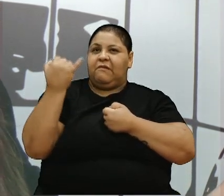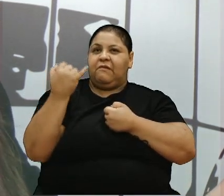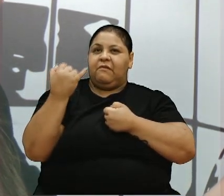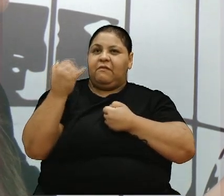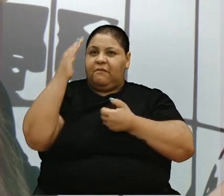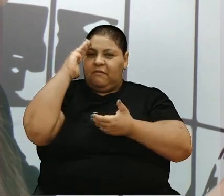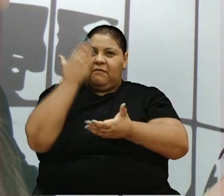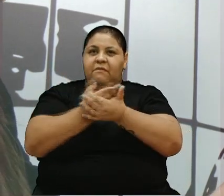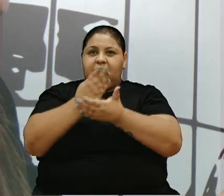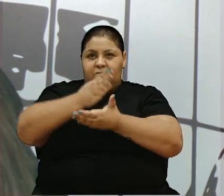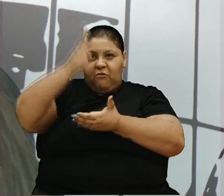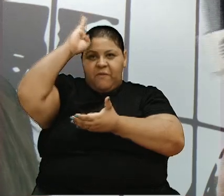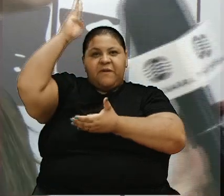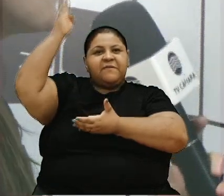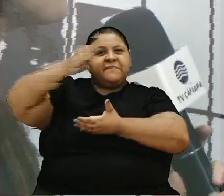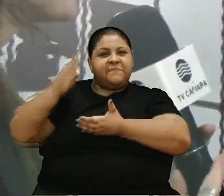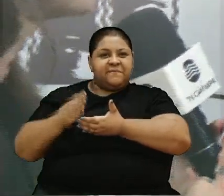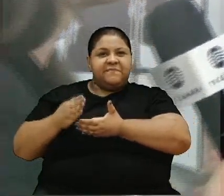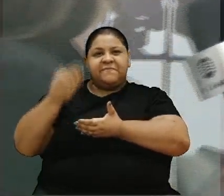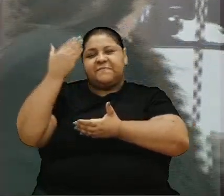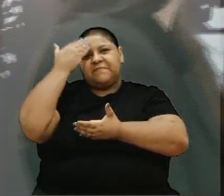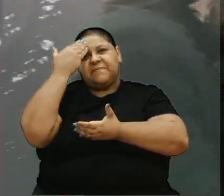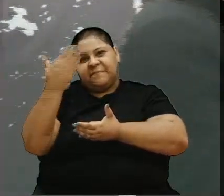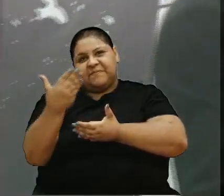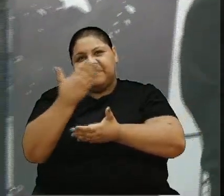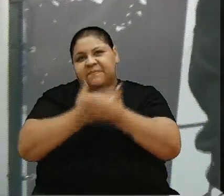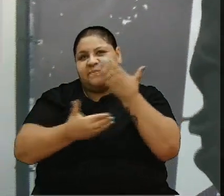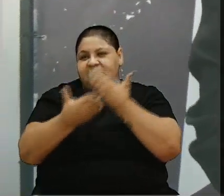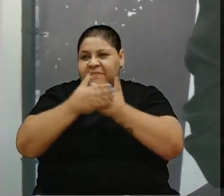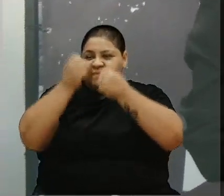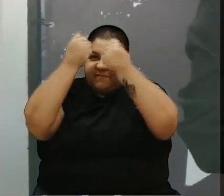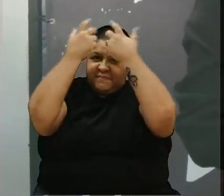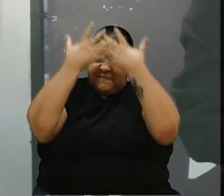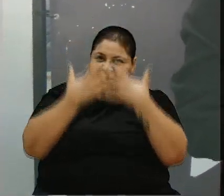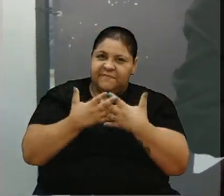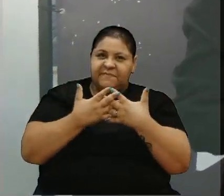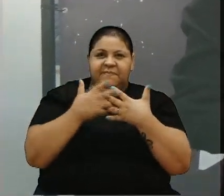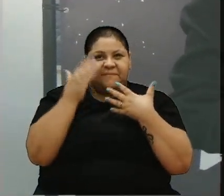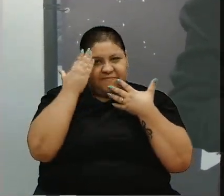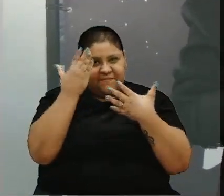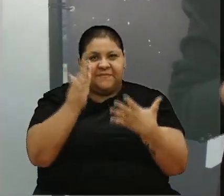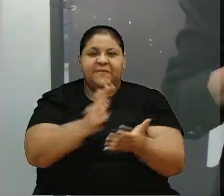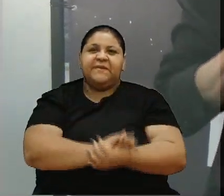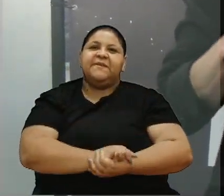os bombeiros no nosso país. Muito obrigada por todos os esclarecimentos. Obrigado, eu. Um bom dia.